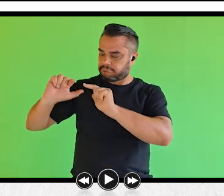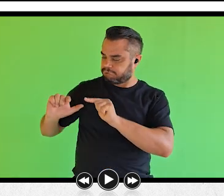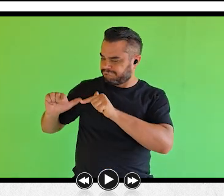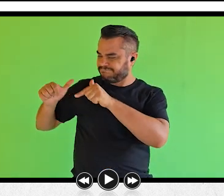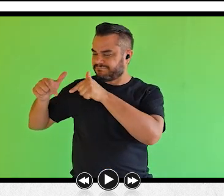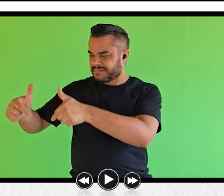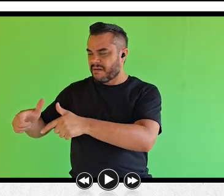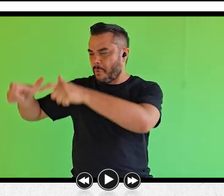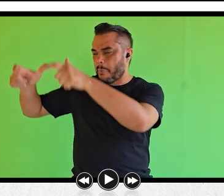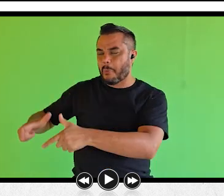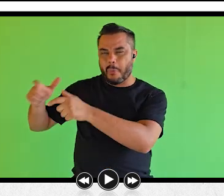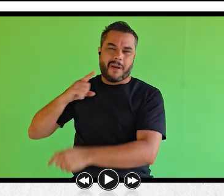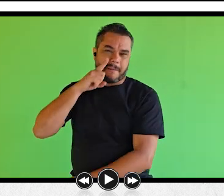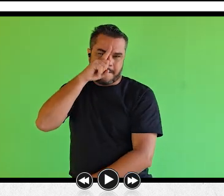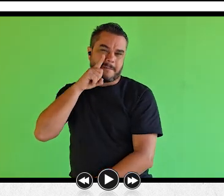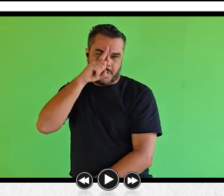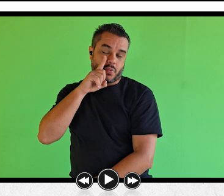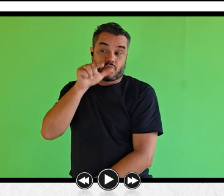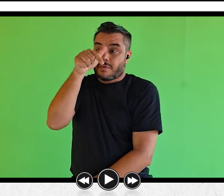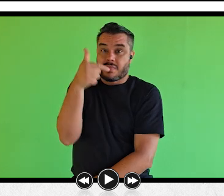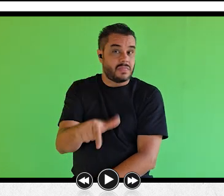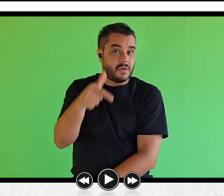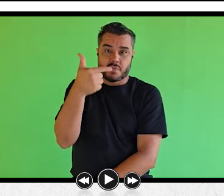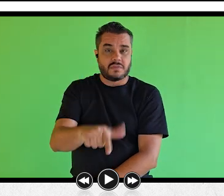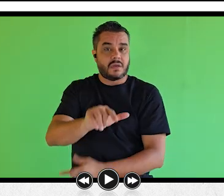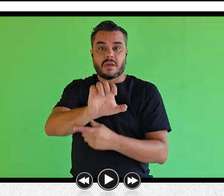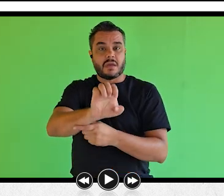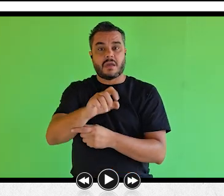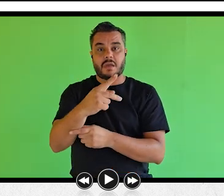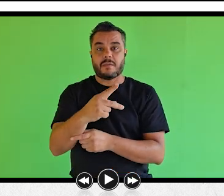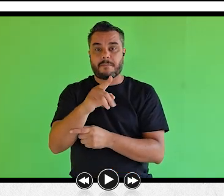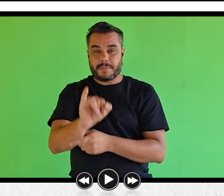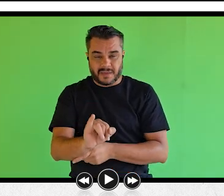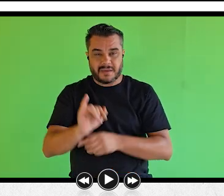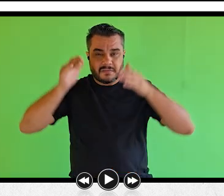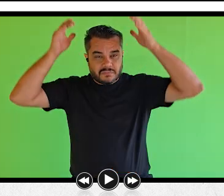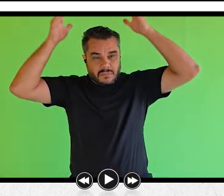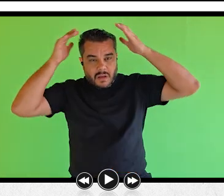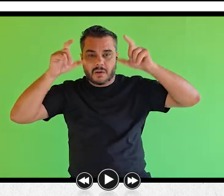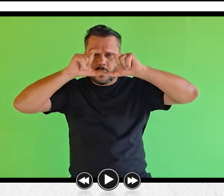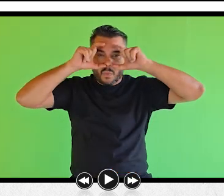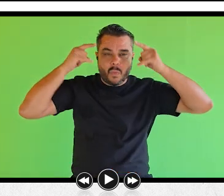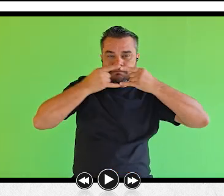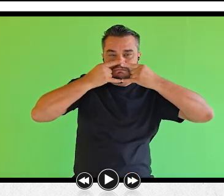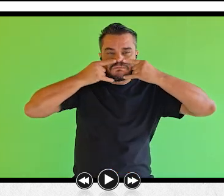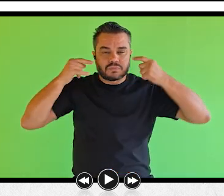qualquer equipamento de proteção individual ou qualquer outro tipo de condição digna de